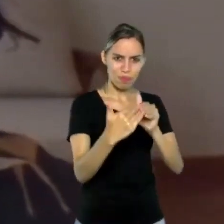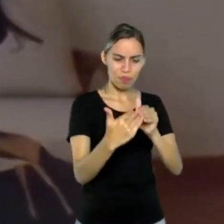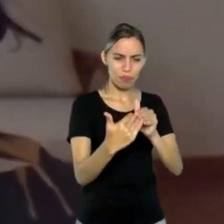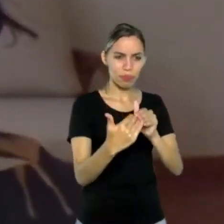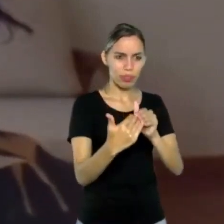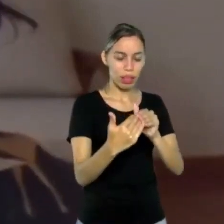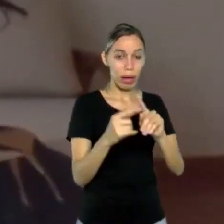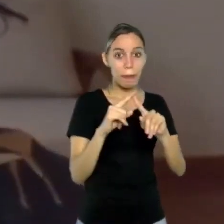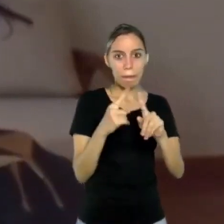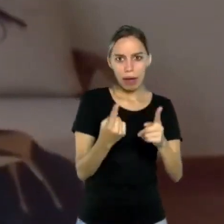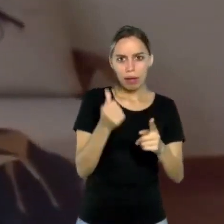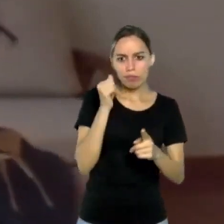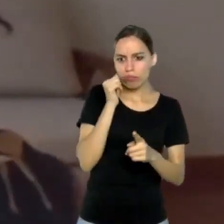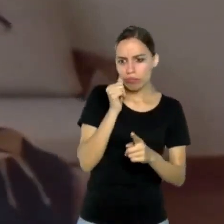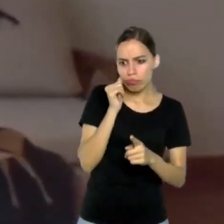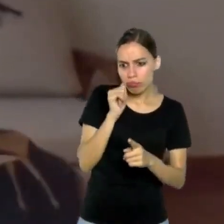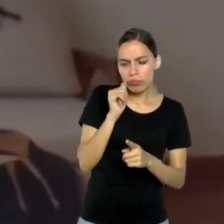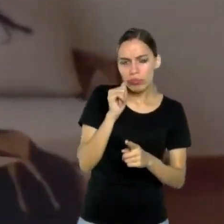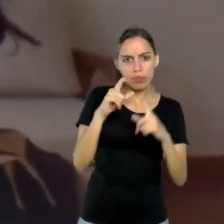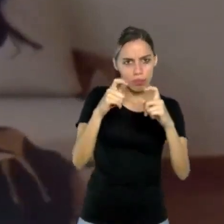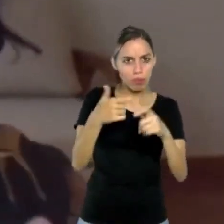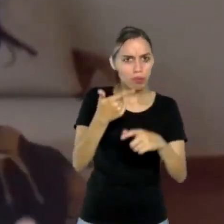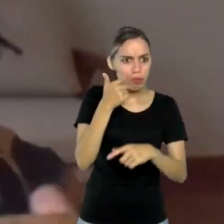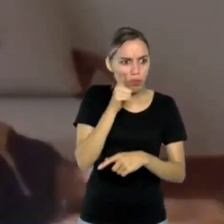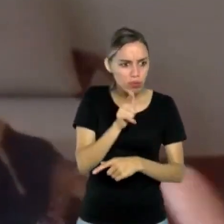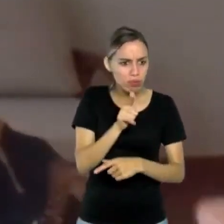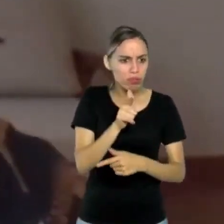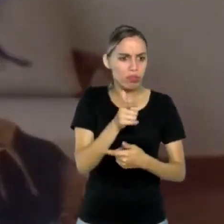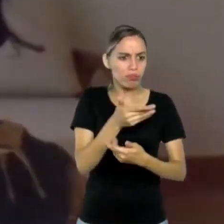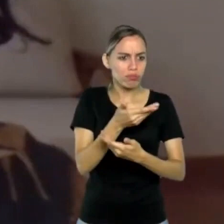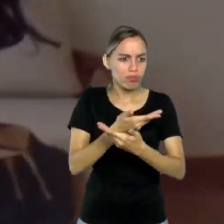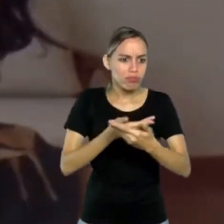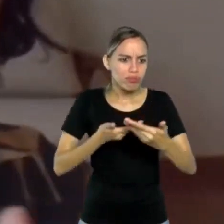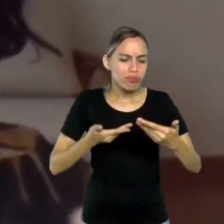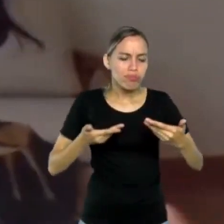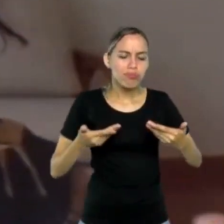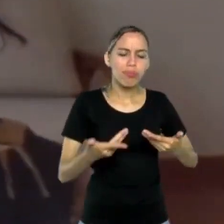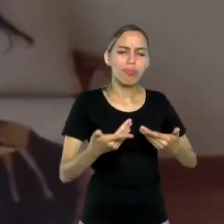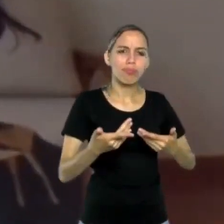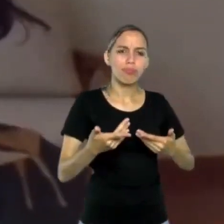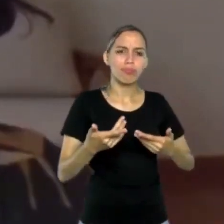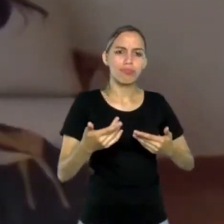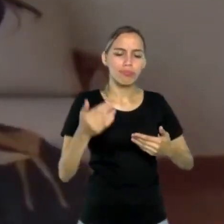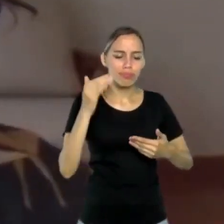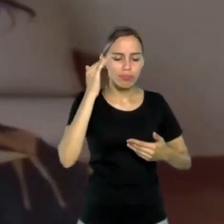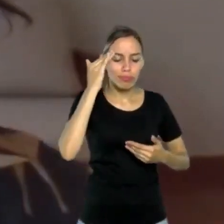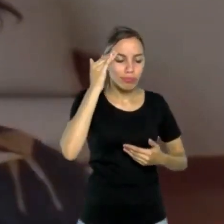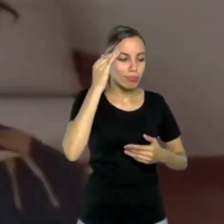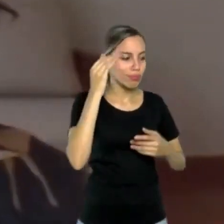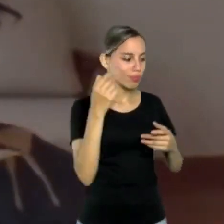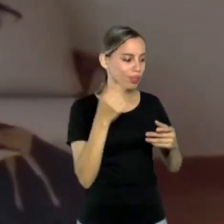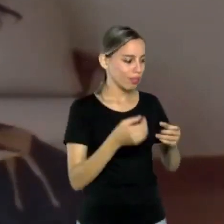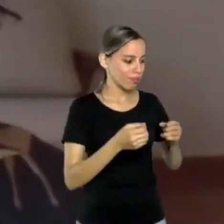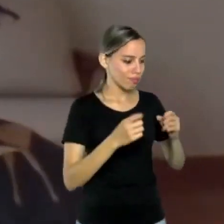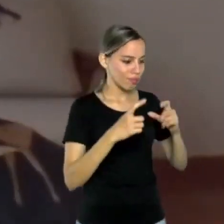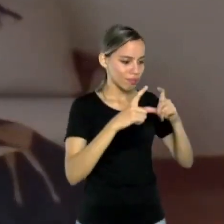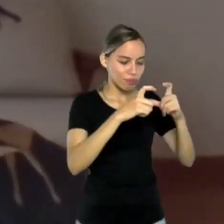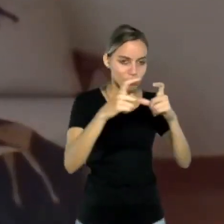mais solta mesmo, que a gente podia navegar ali naquele mesmo espaço